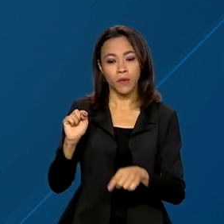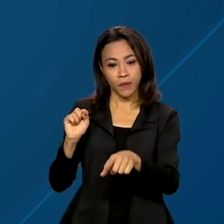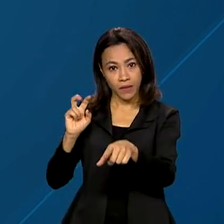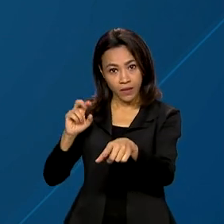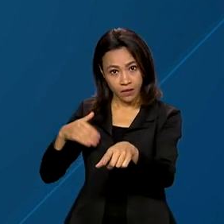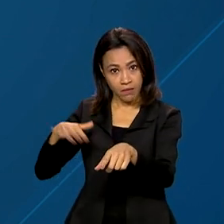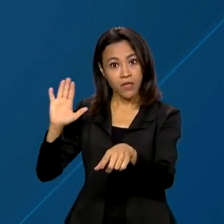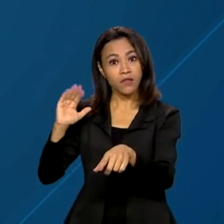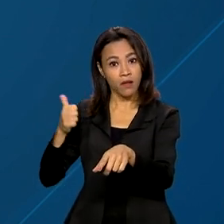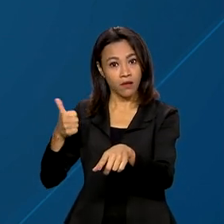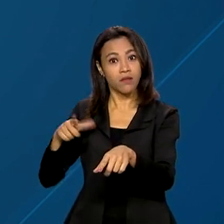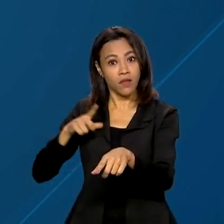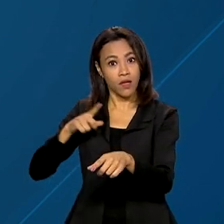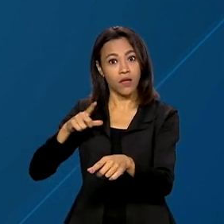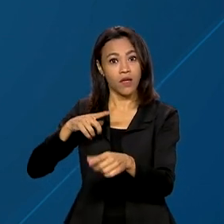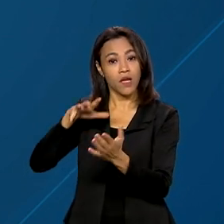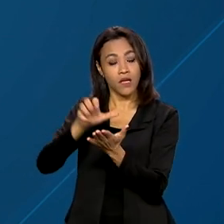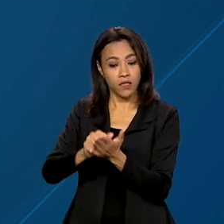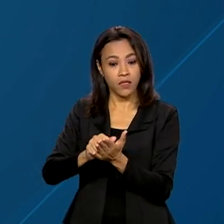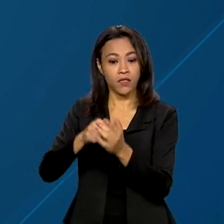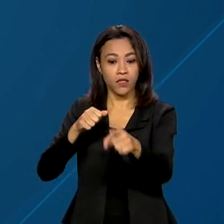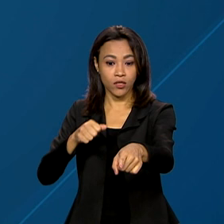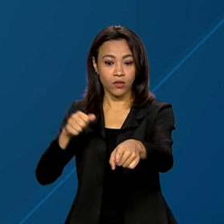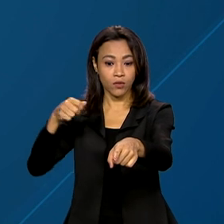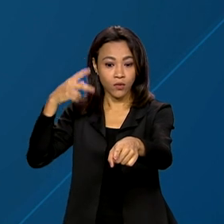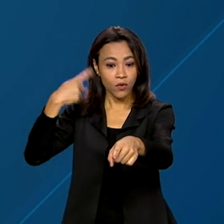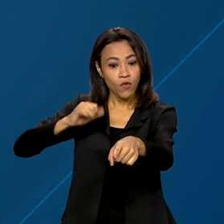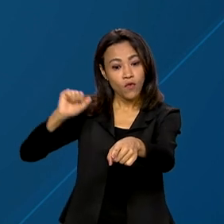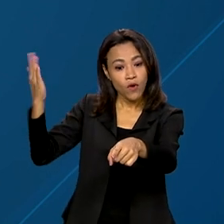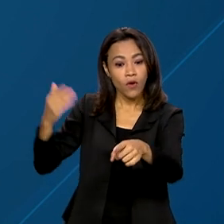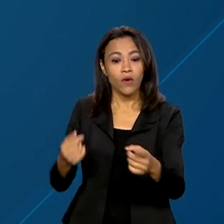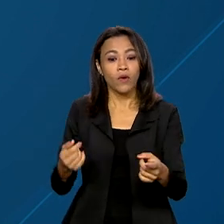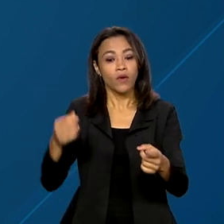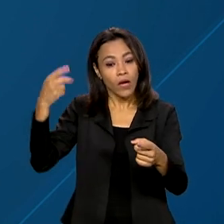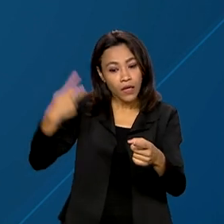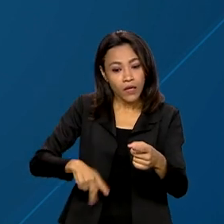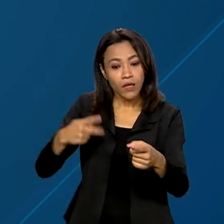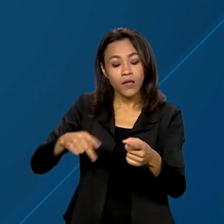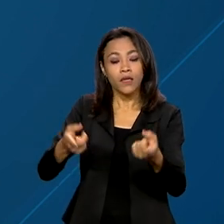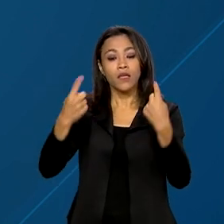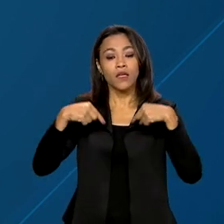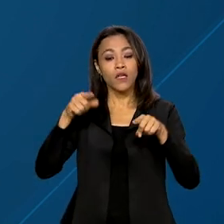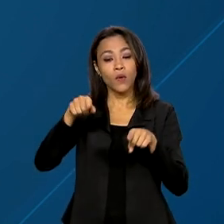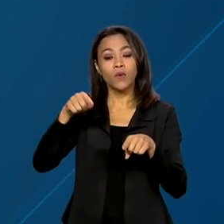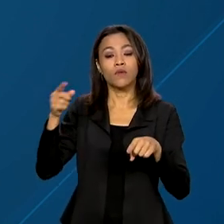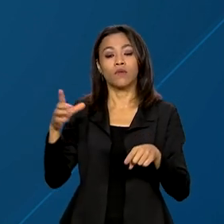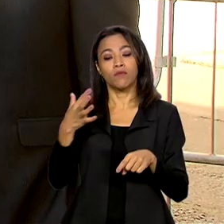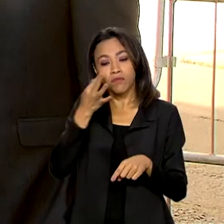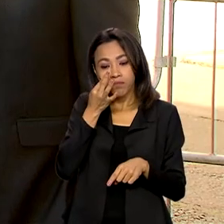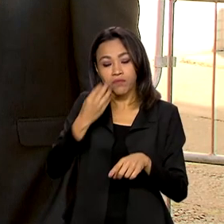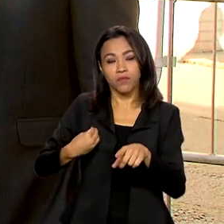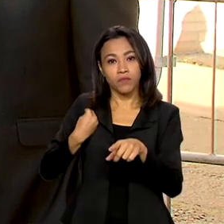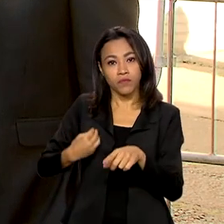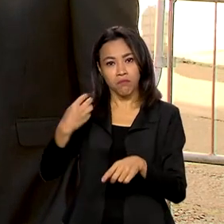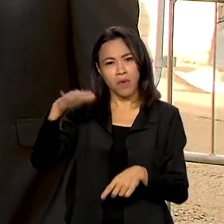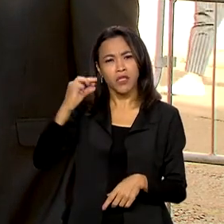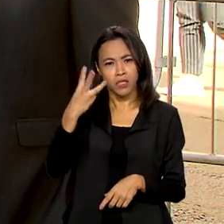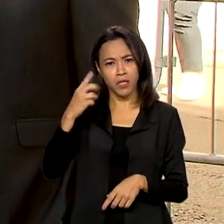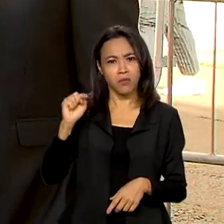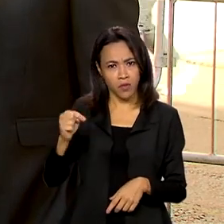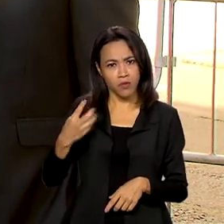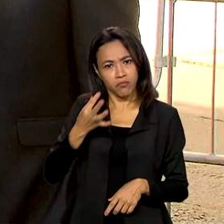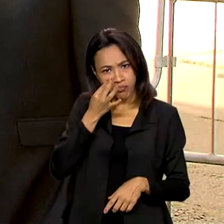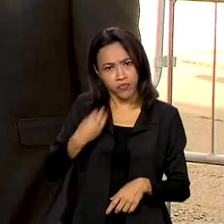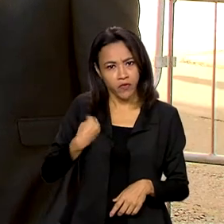no exterior. E outros 3.800 são estrangeiros sem registro no Brasil. Precisamos formar 100